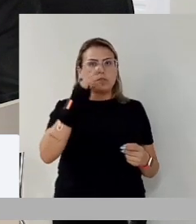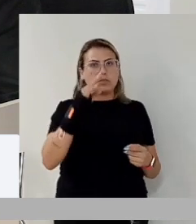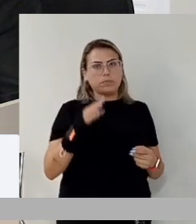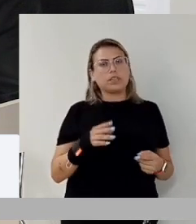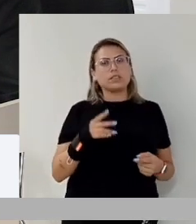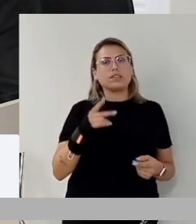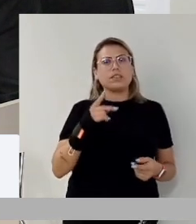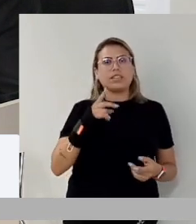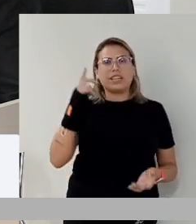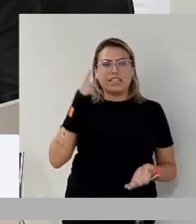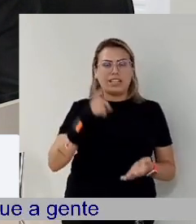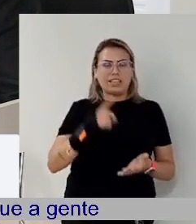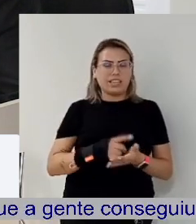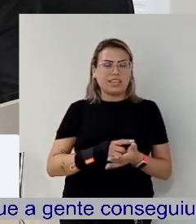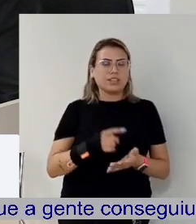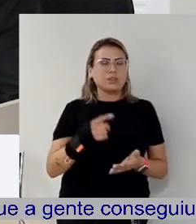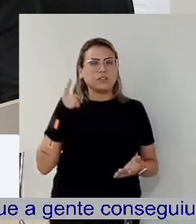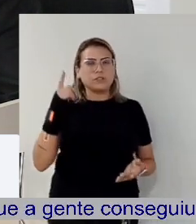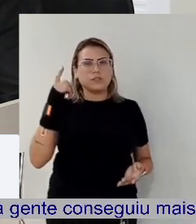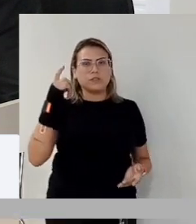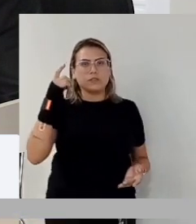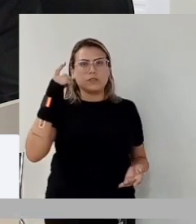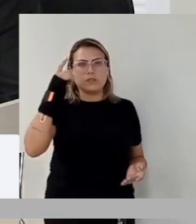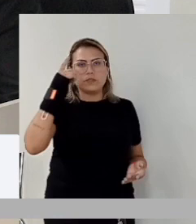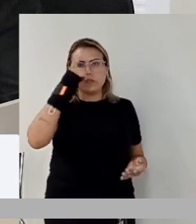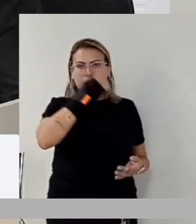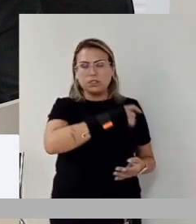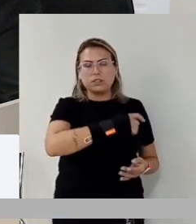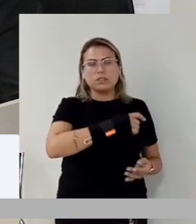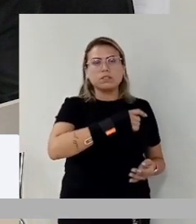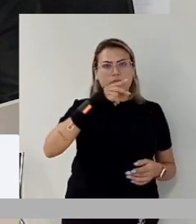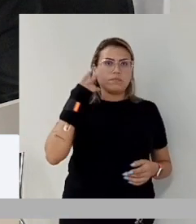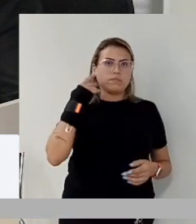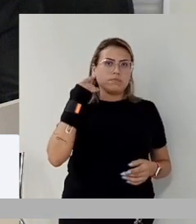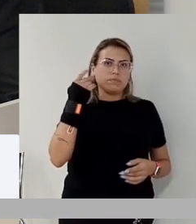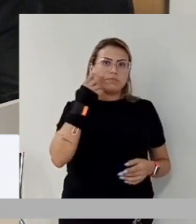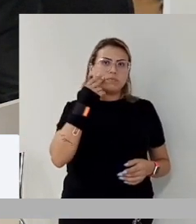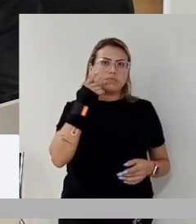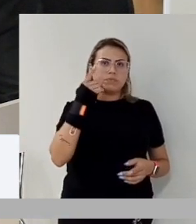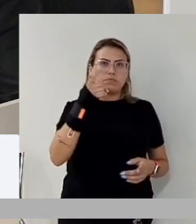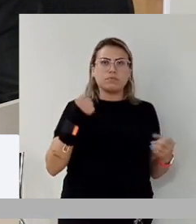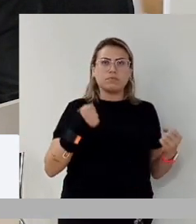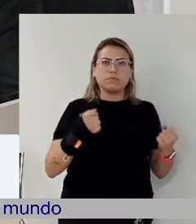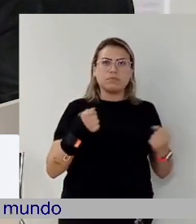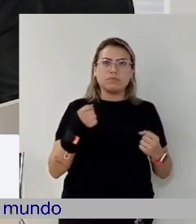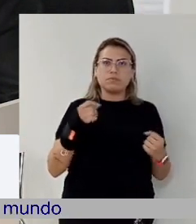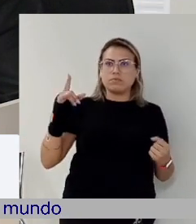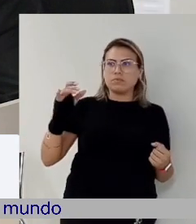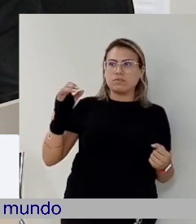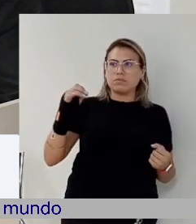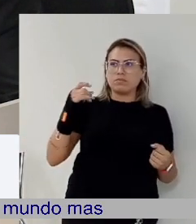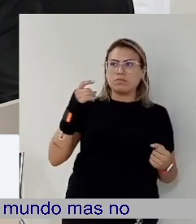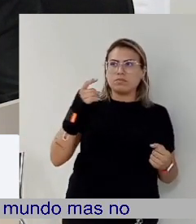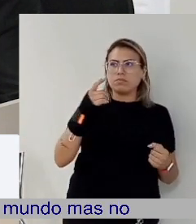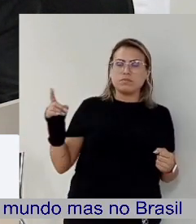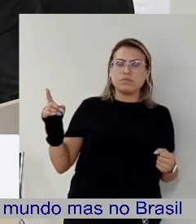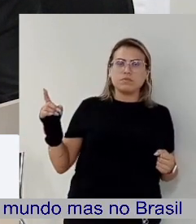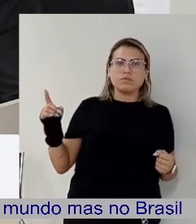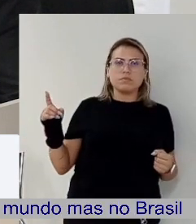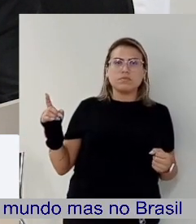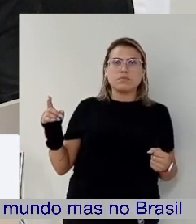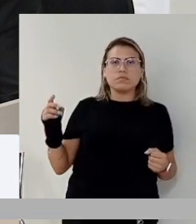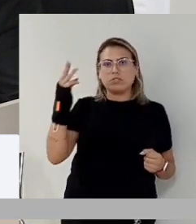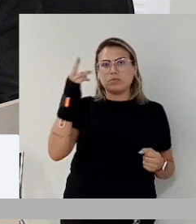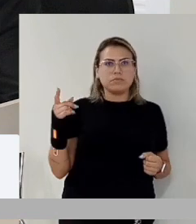dura ainda esses lixões a gente tira quem vai daqui para Fortaleza você passa logo um lixão grande aqui do caminho de Morada Nova aqui o Lixão